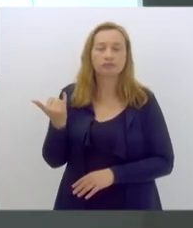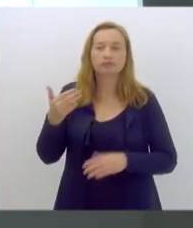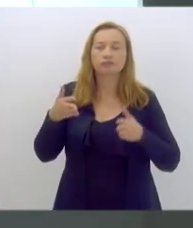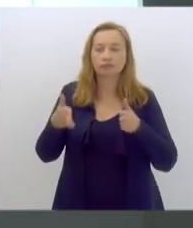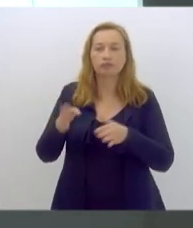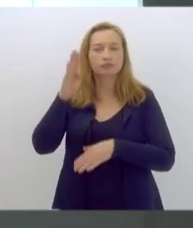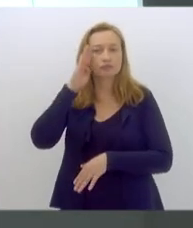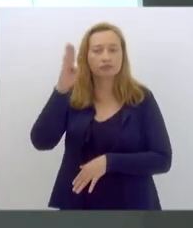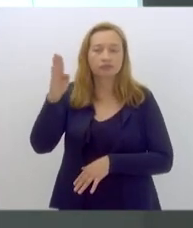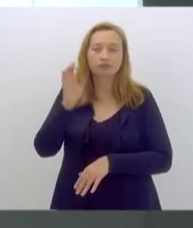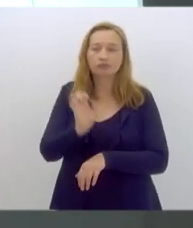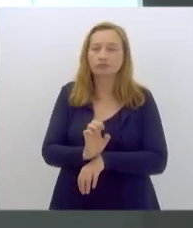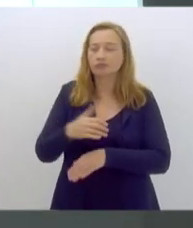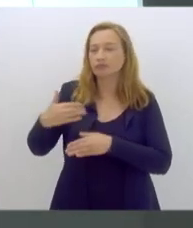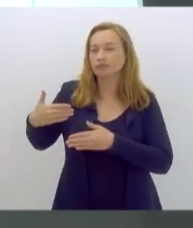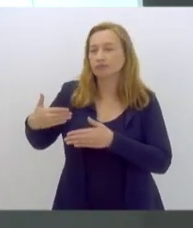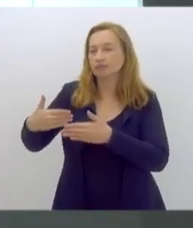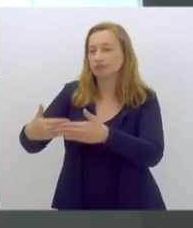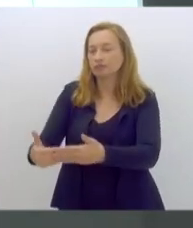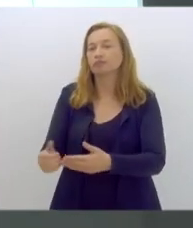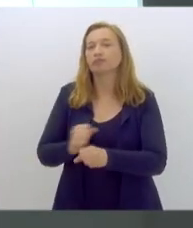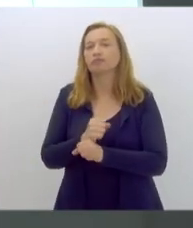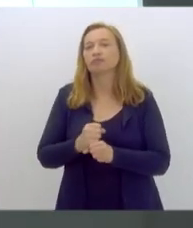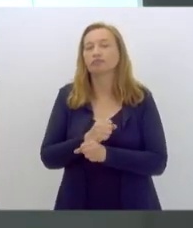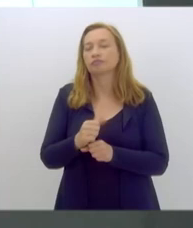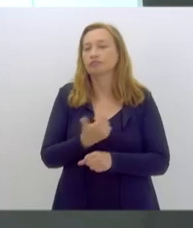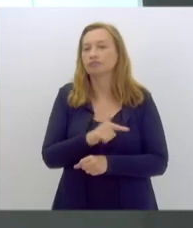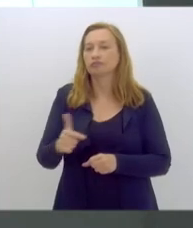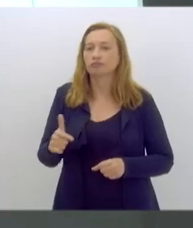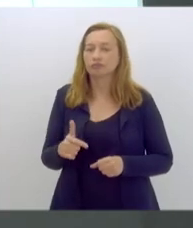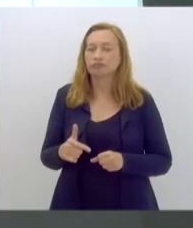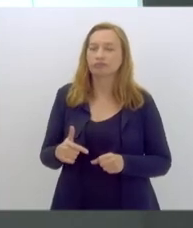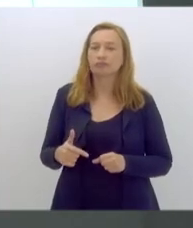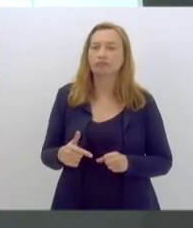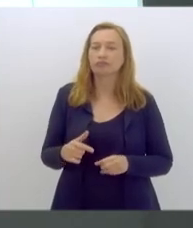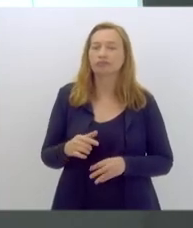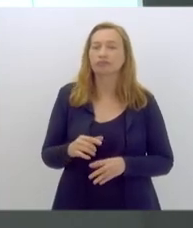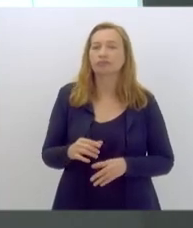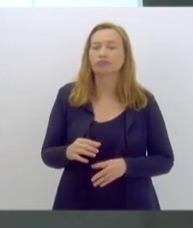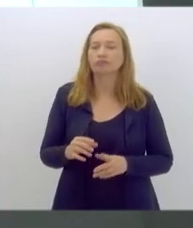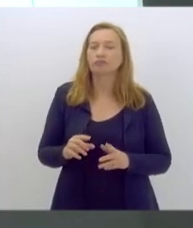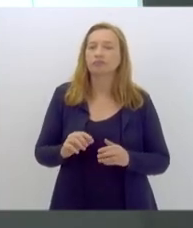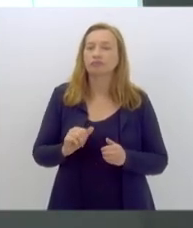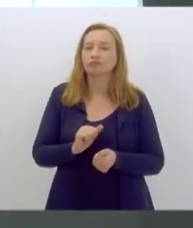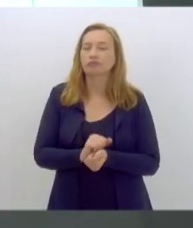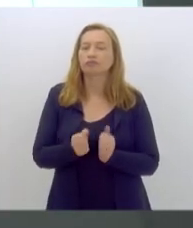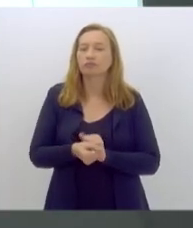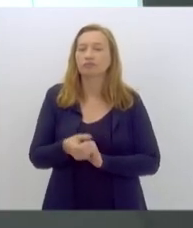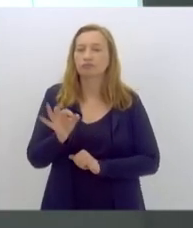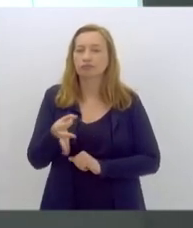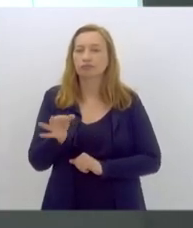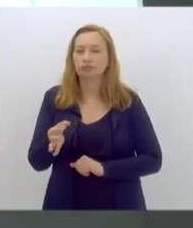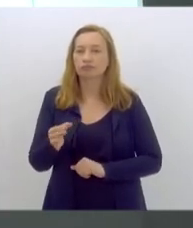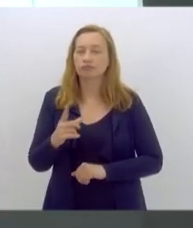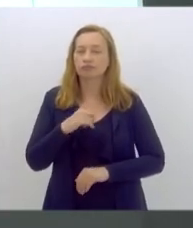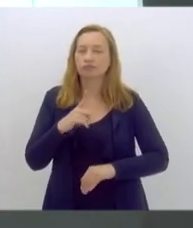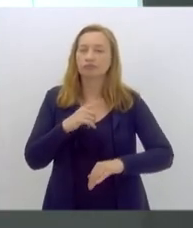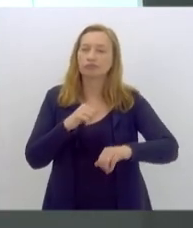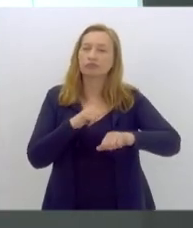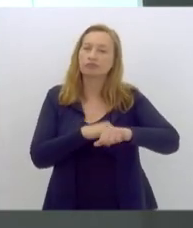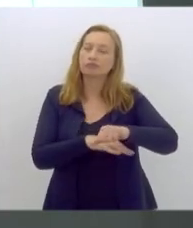do Estado ao longo de décadas não ter feitos aportes necessários para que a gente tivesse um fundo